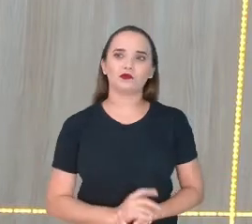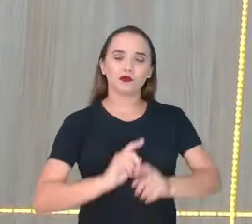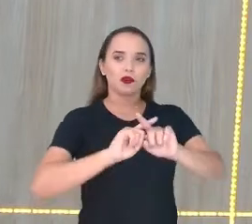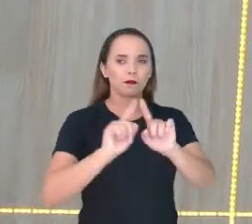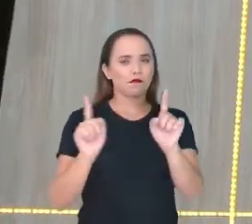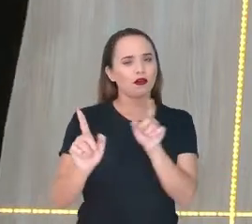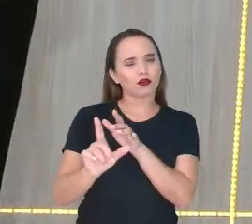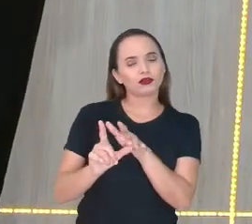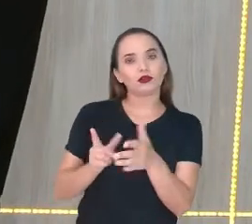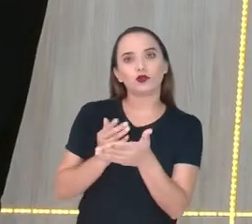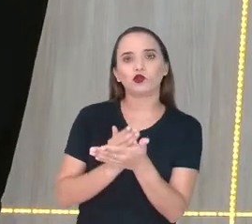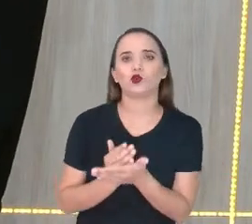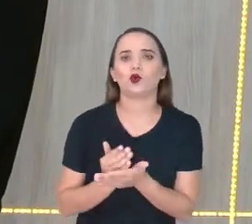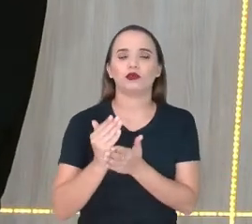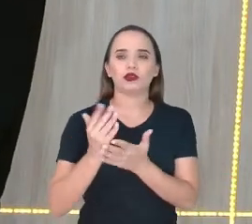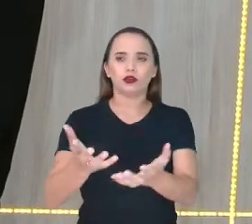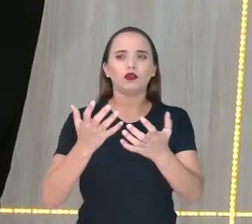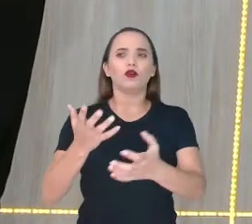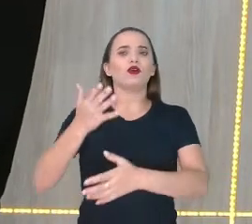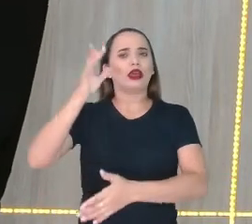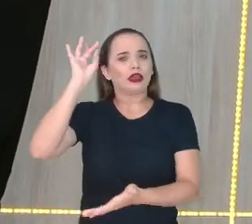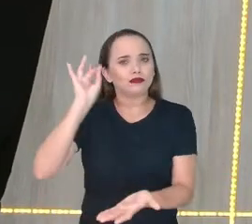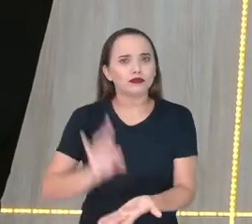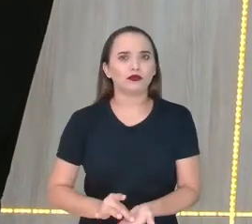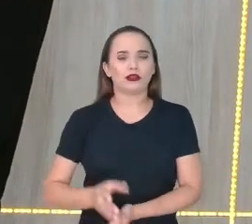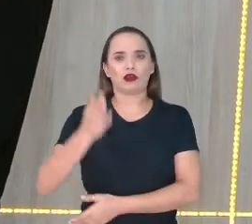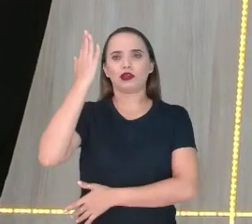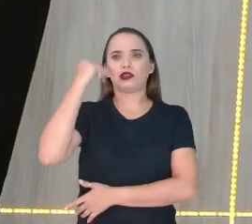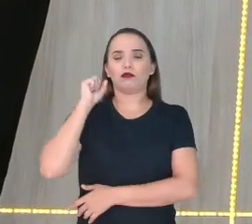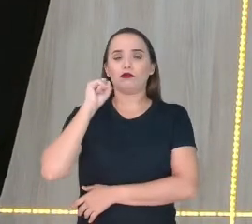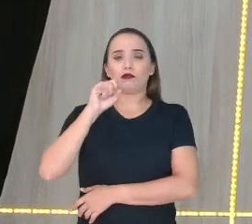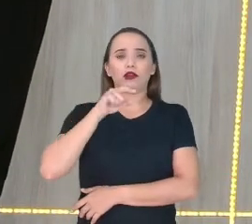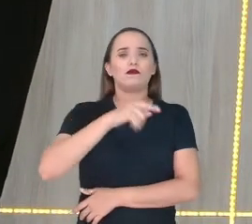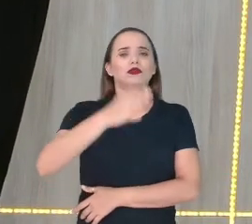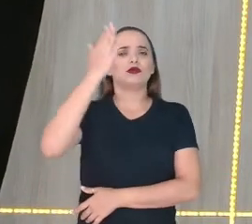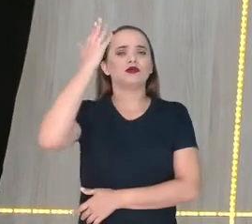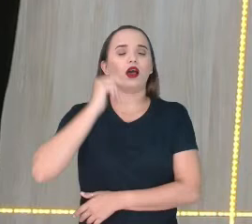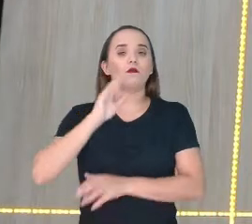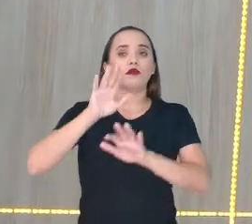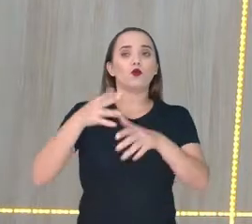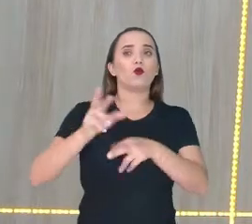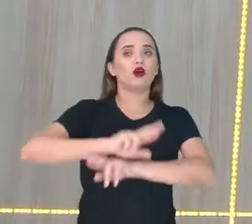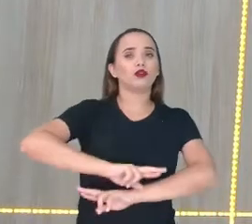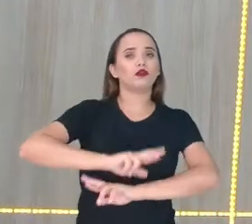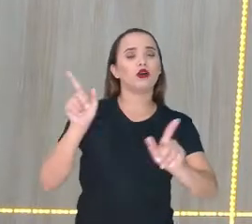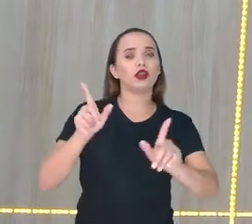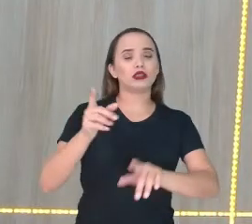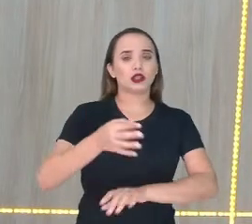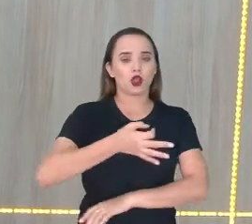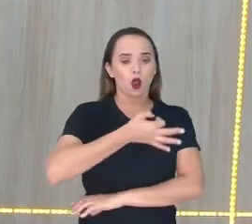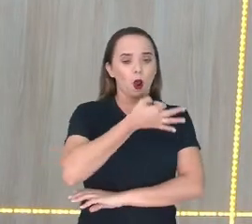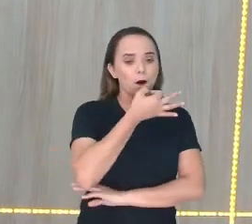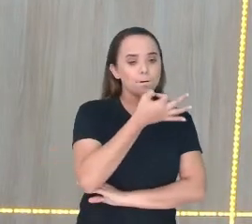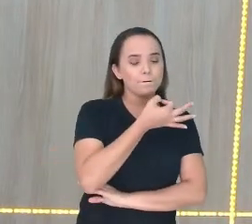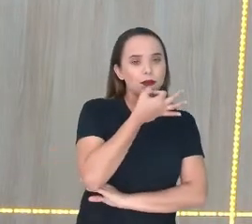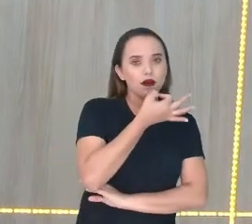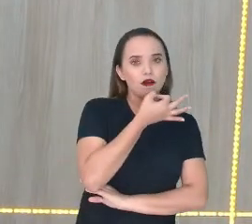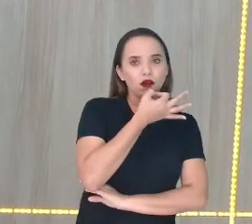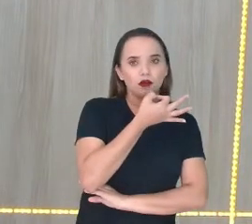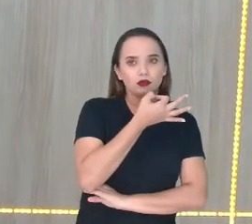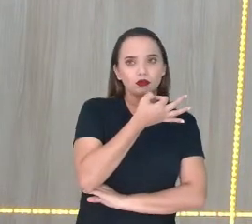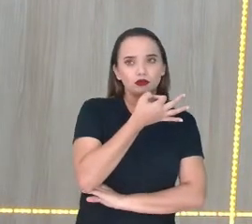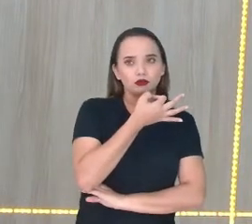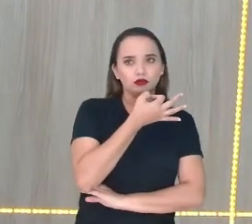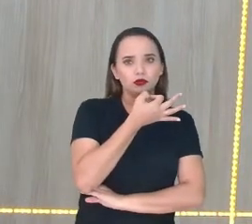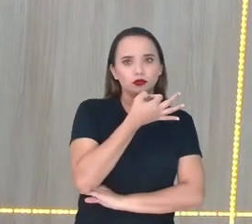antes, eu queria muito saber se vocês sabem diferenciar, identificar uma opinião.